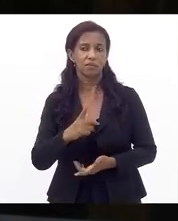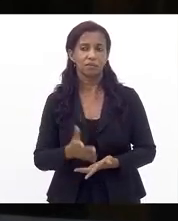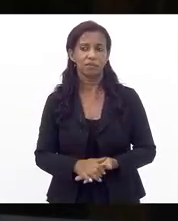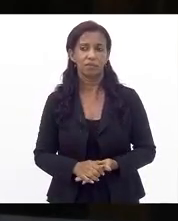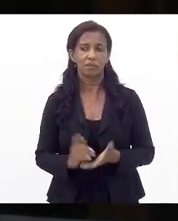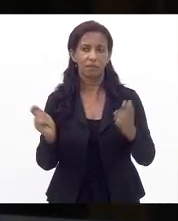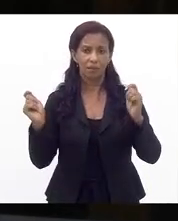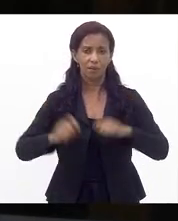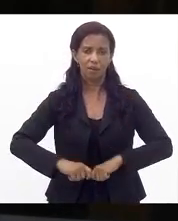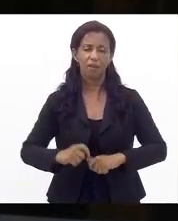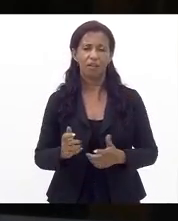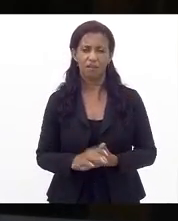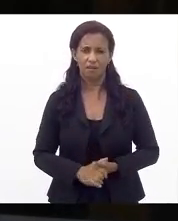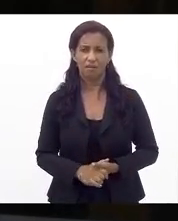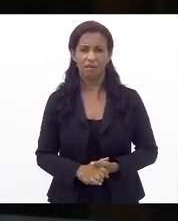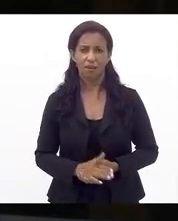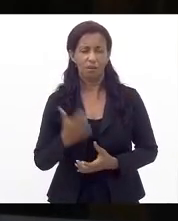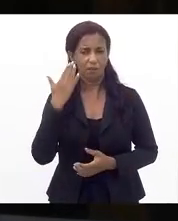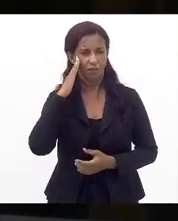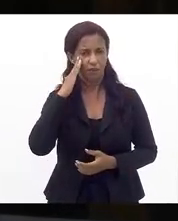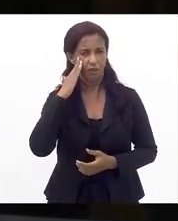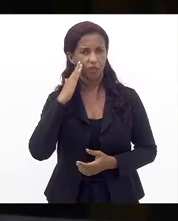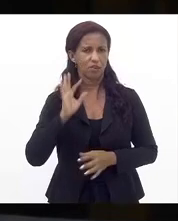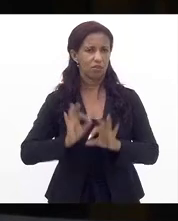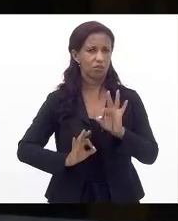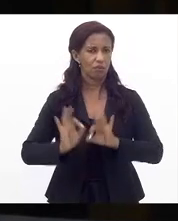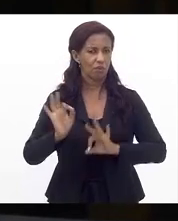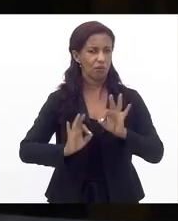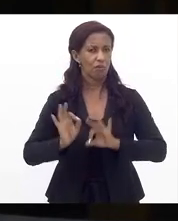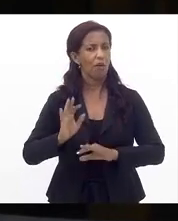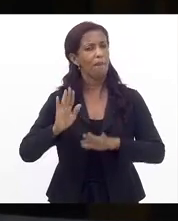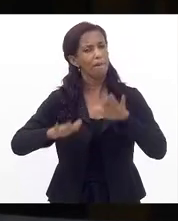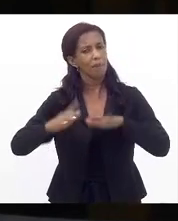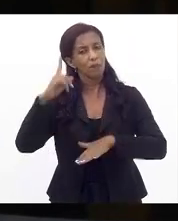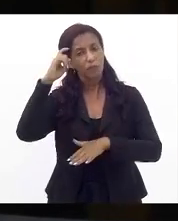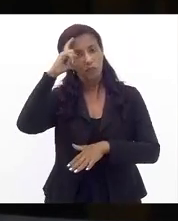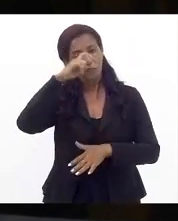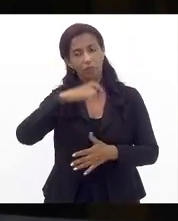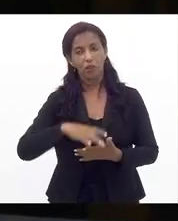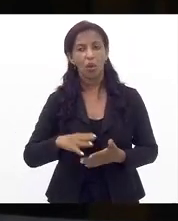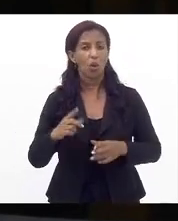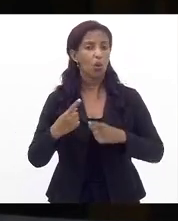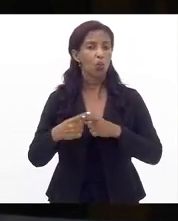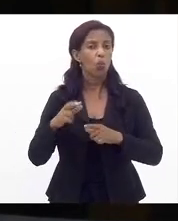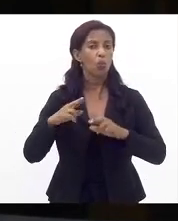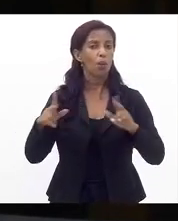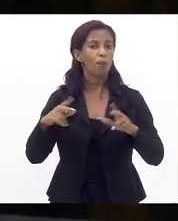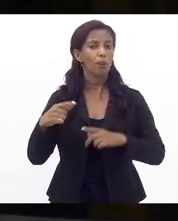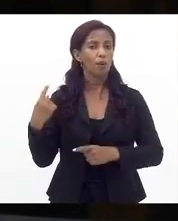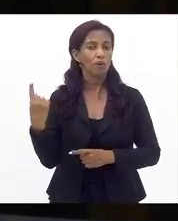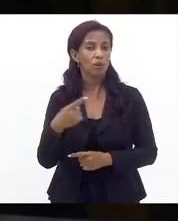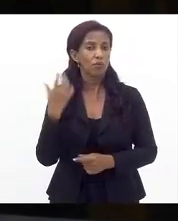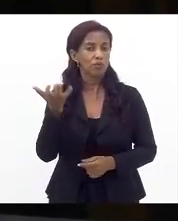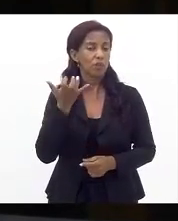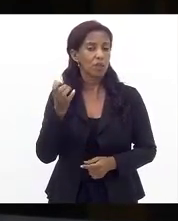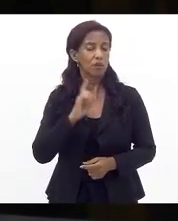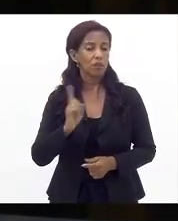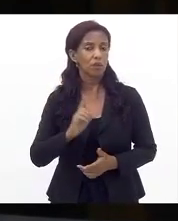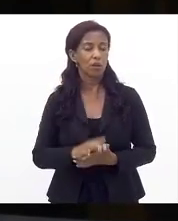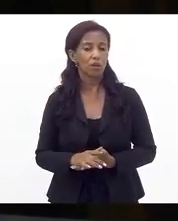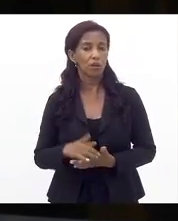dá para dar para ter um entendimento dessa forma apesar da dificuldade e não é porque nós queremos não é porque